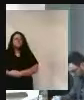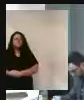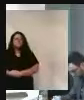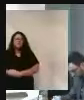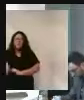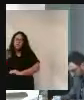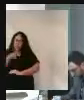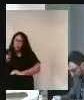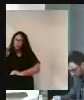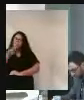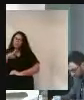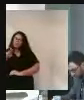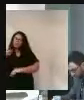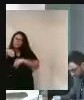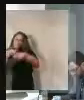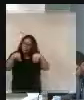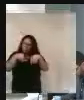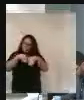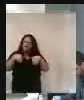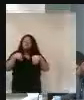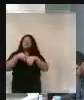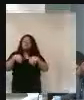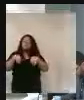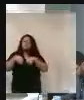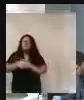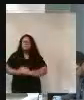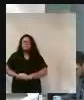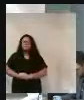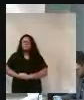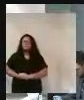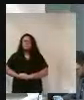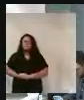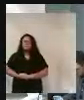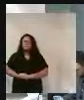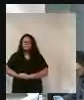dióxido de silício, para ser mais exato. E o vidro, ele tem